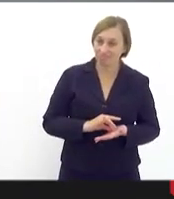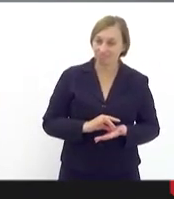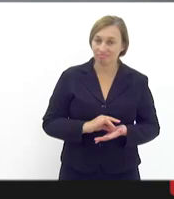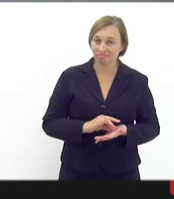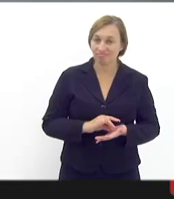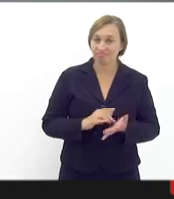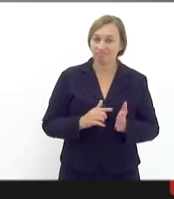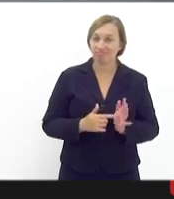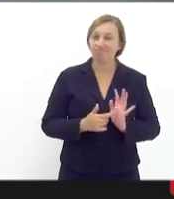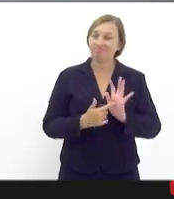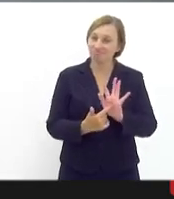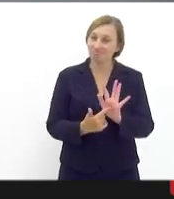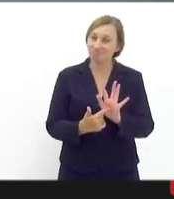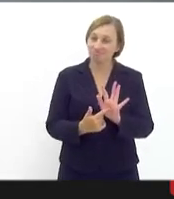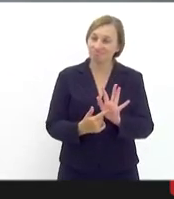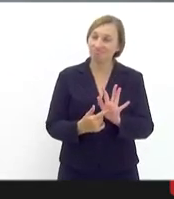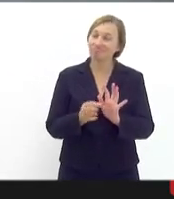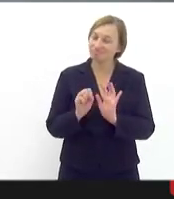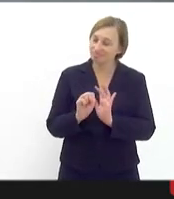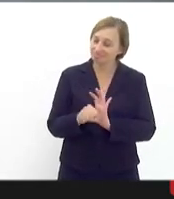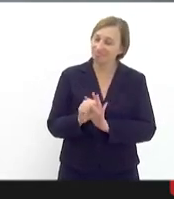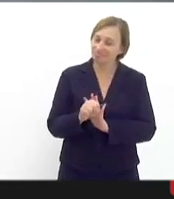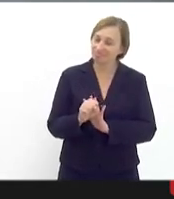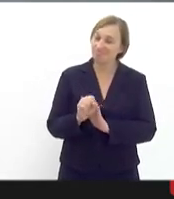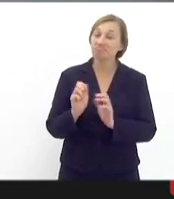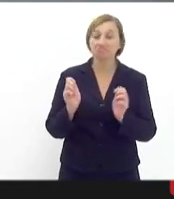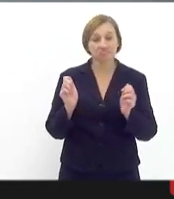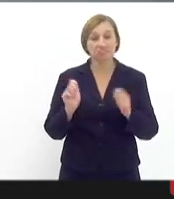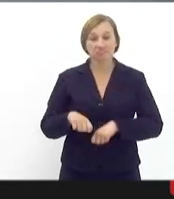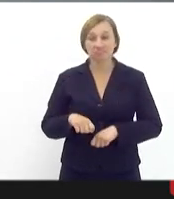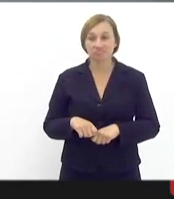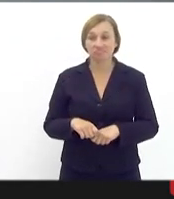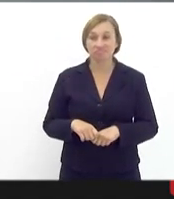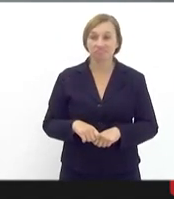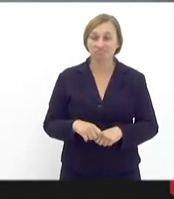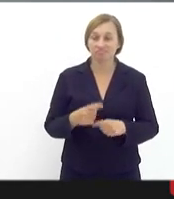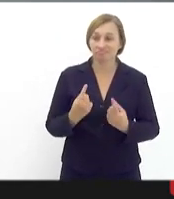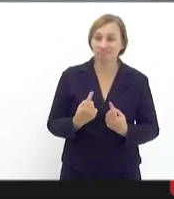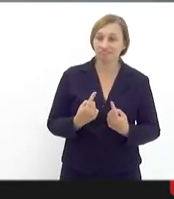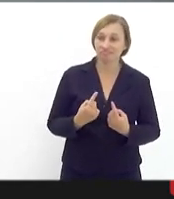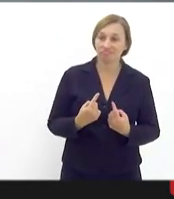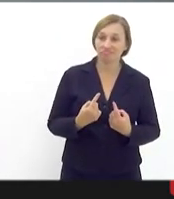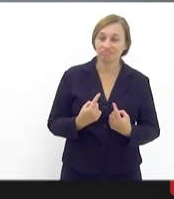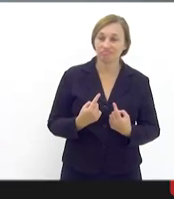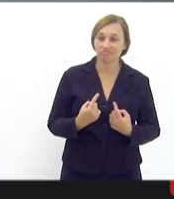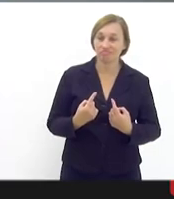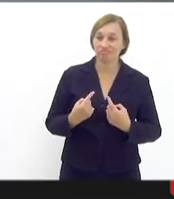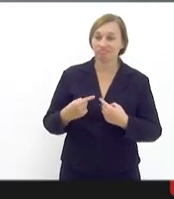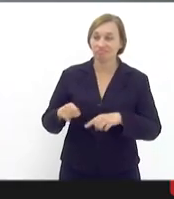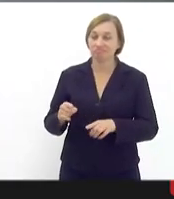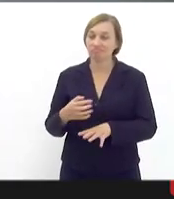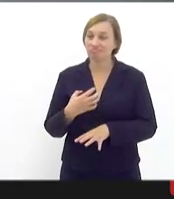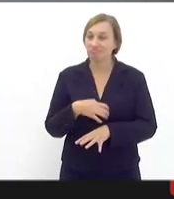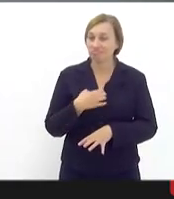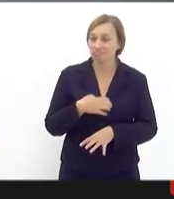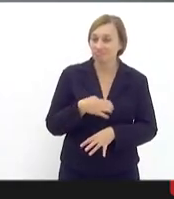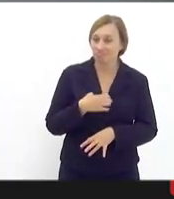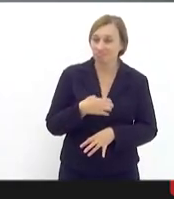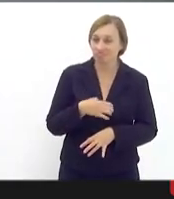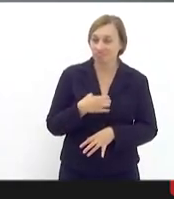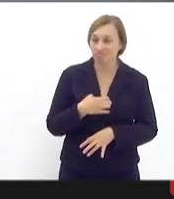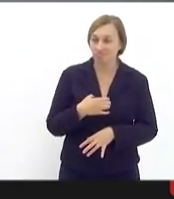tapa e mostrando que sim, que é possível enfrentar o ódio, enfrentando